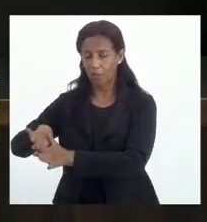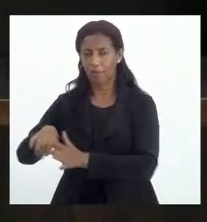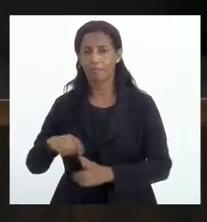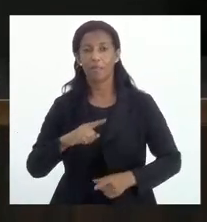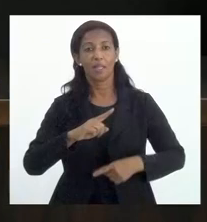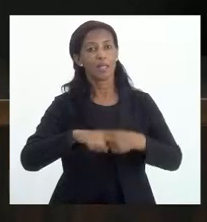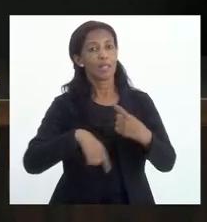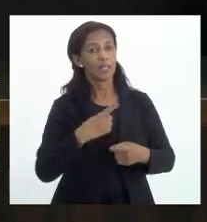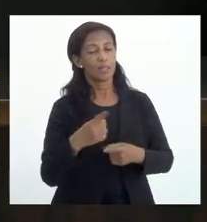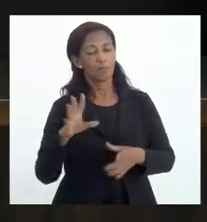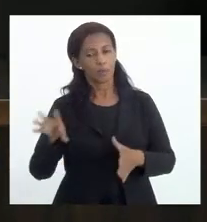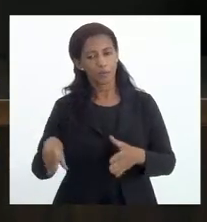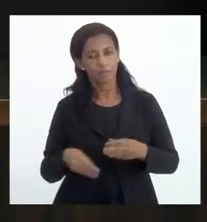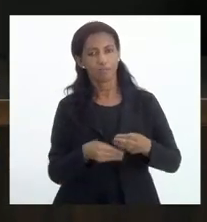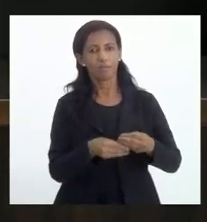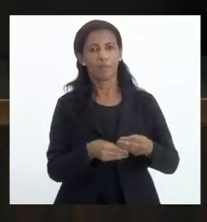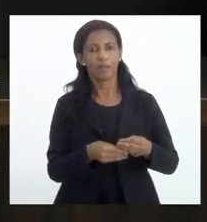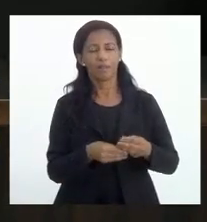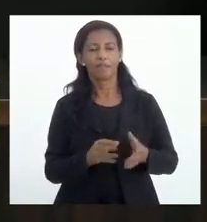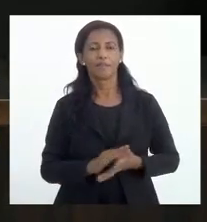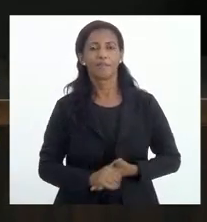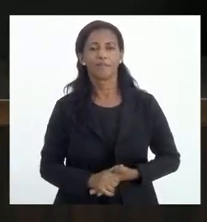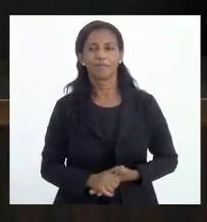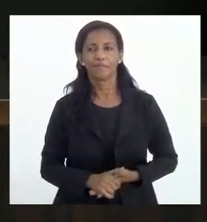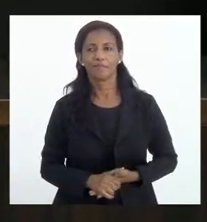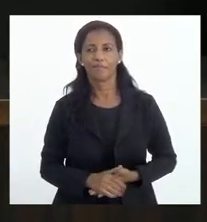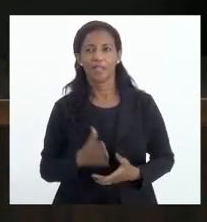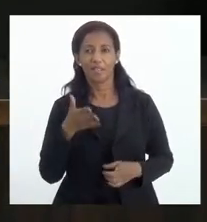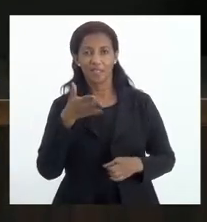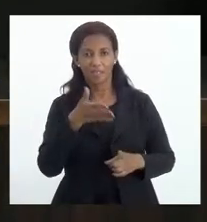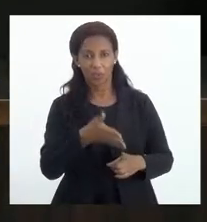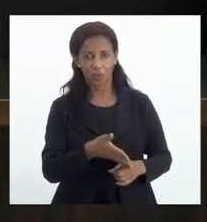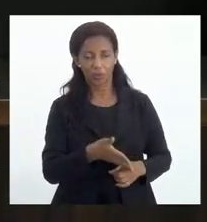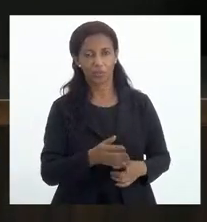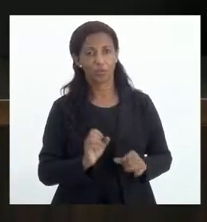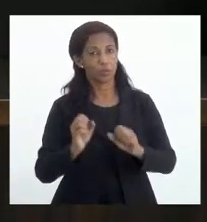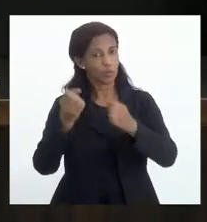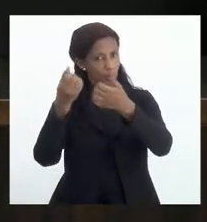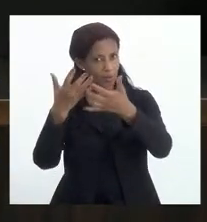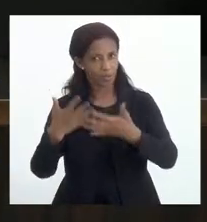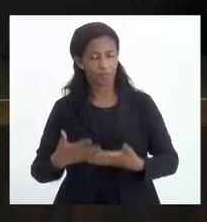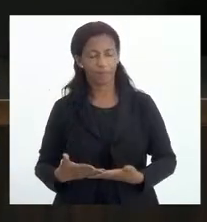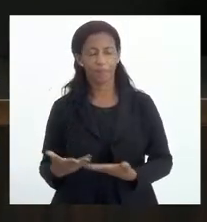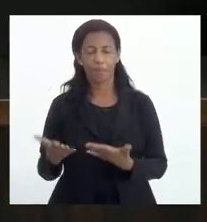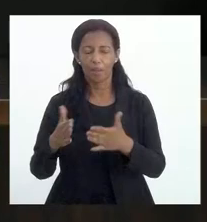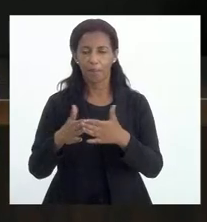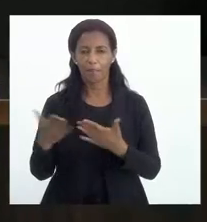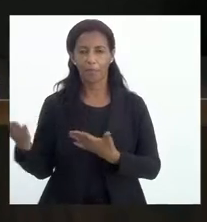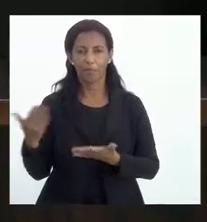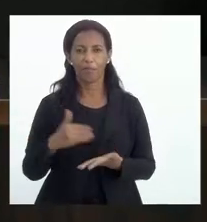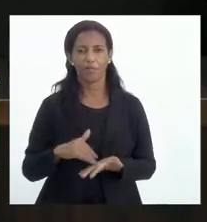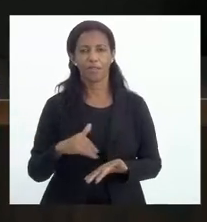depois se elenca as exceções. Só esse esclarecimento, por favor, secretário.